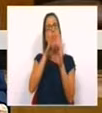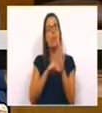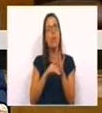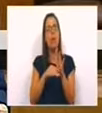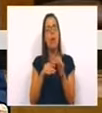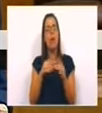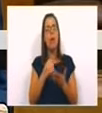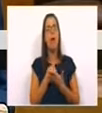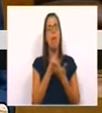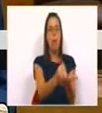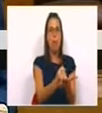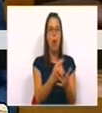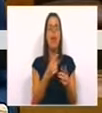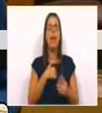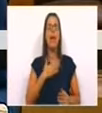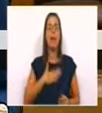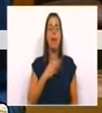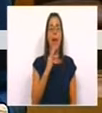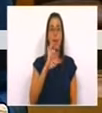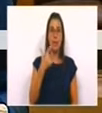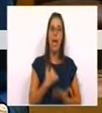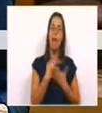de Bolsas de Doutoramento em Empresas da FCT.